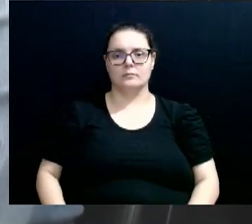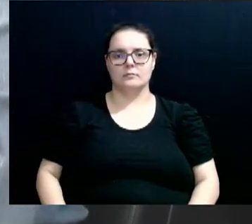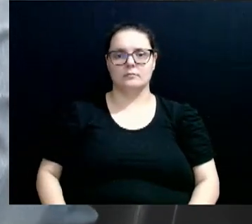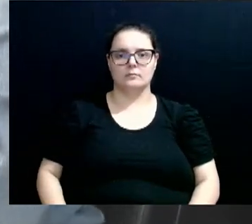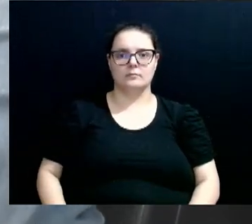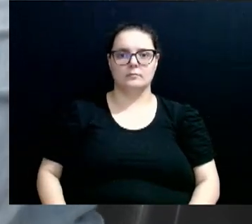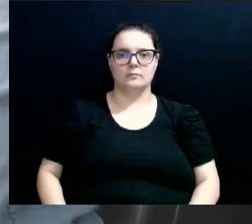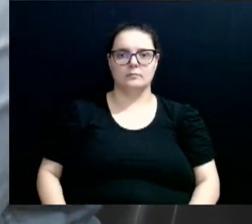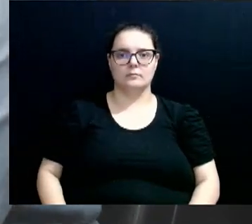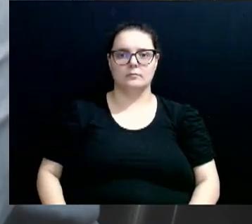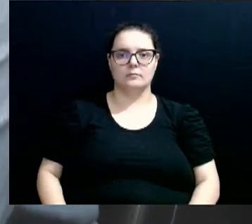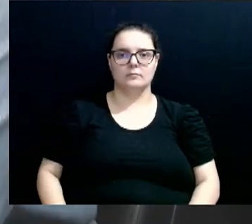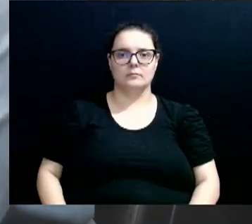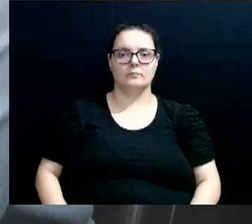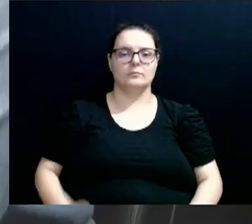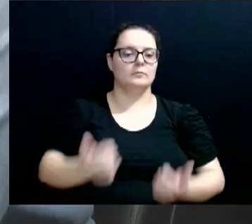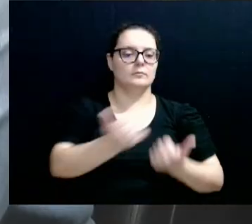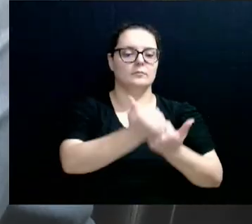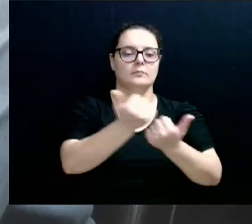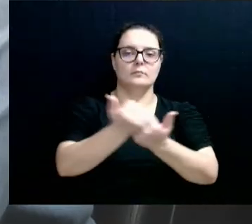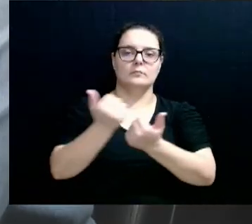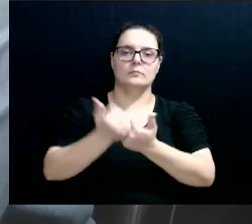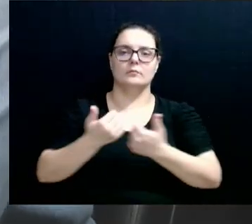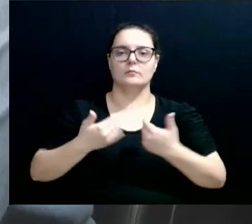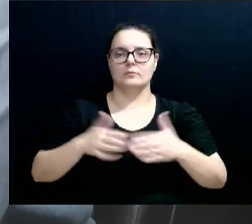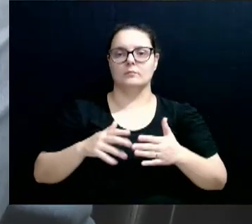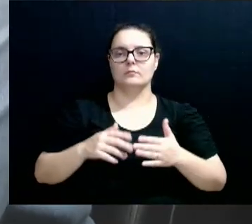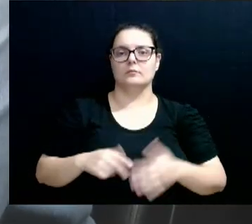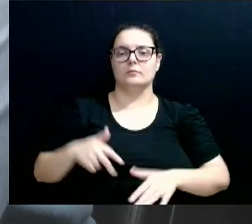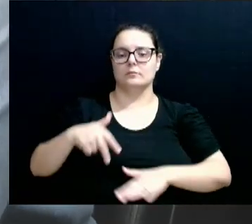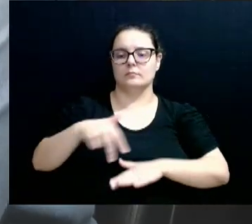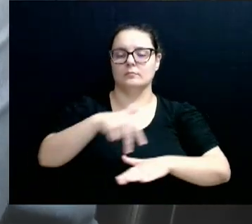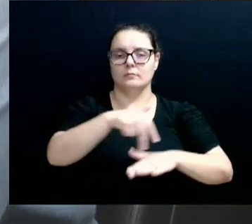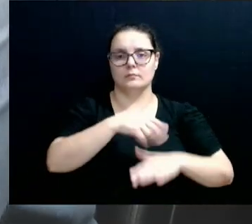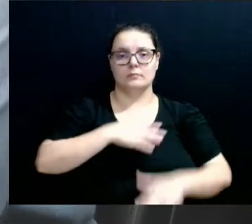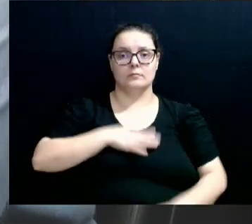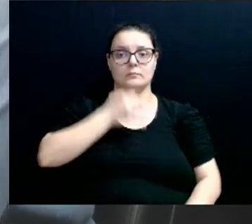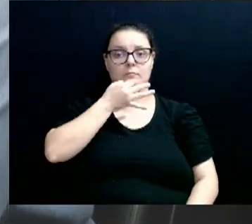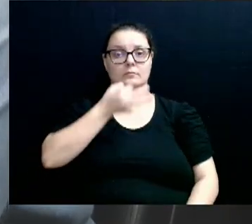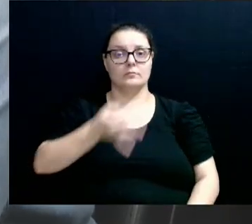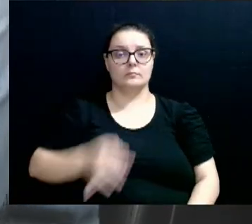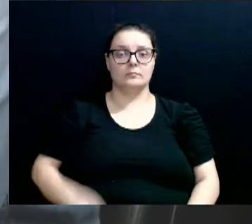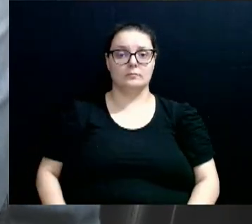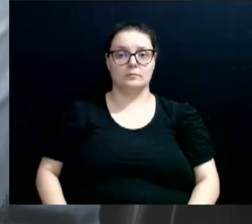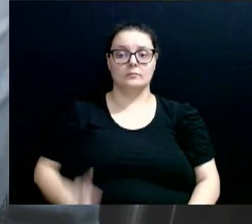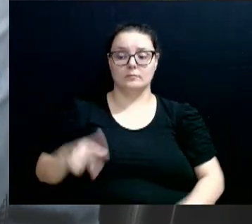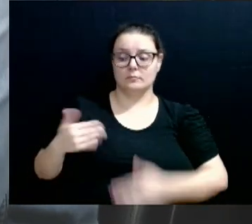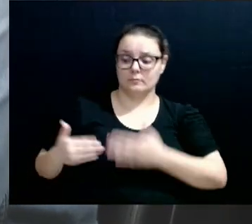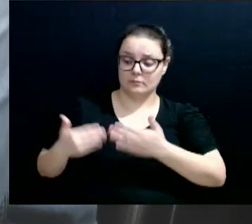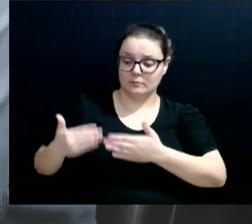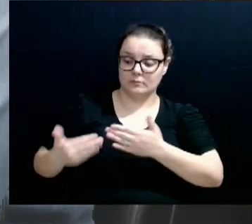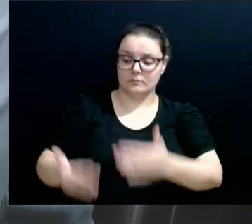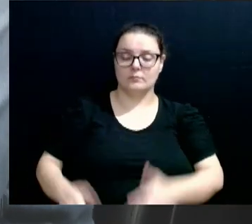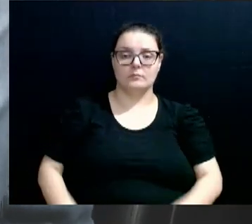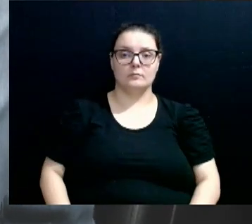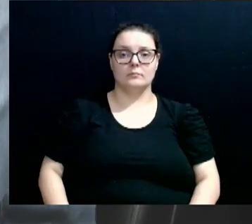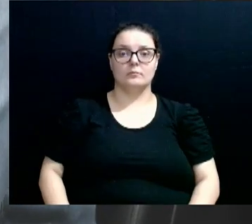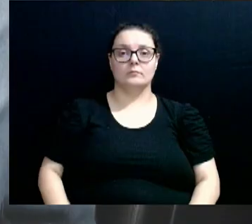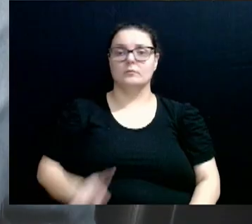cargos por esse aspecto, na minha opinião, ele é um processo que não é muito sustentável.